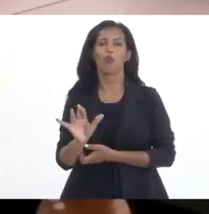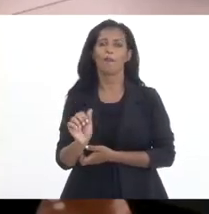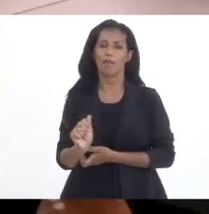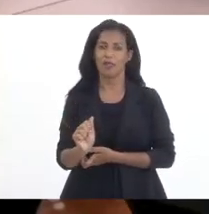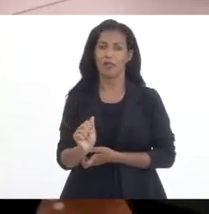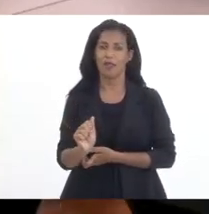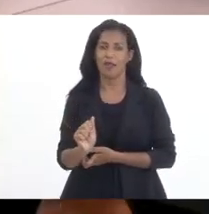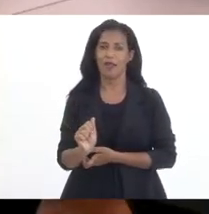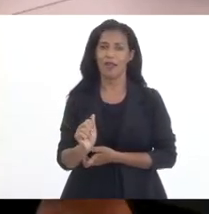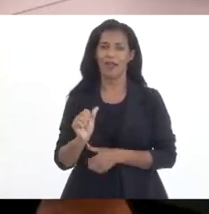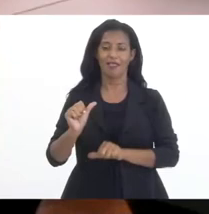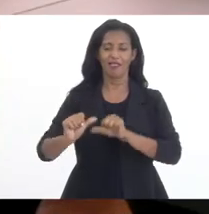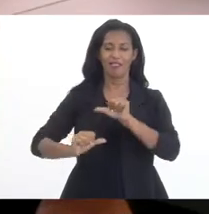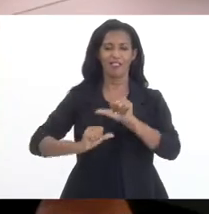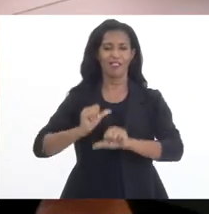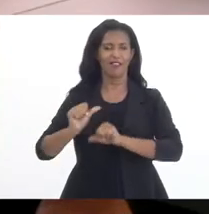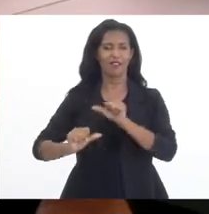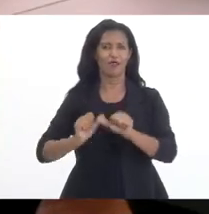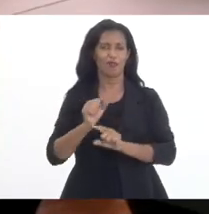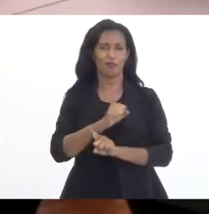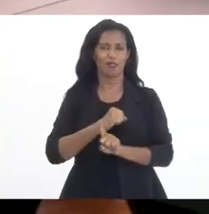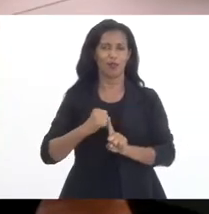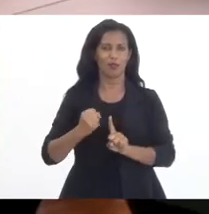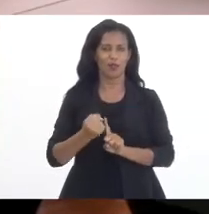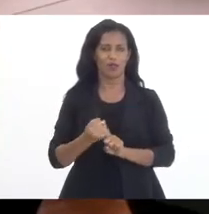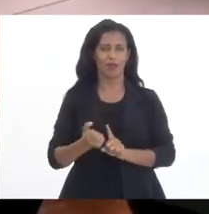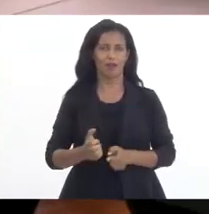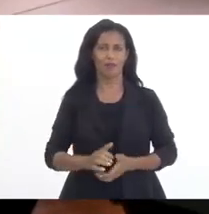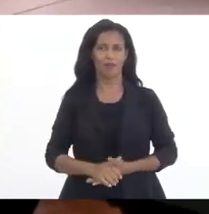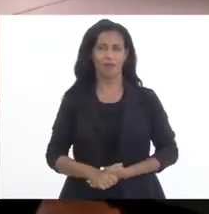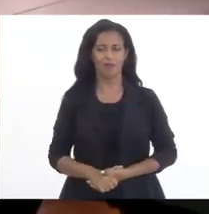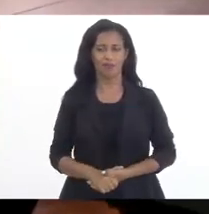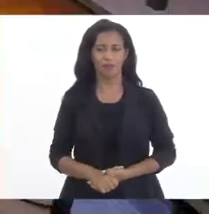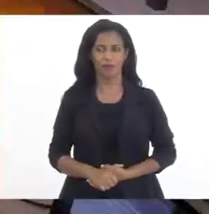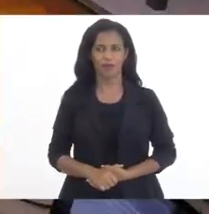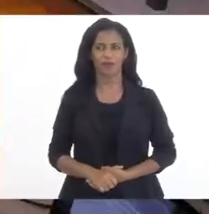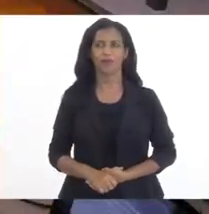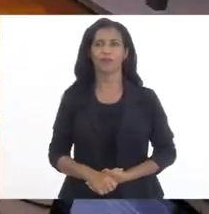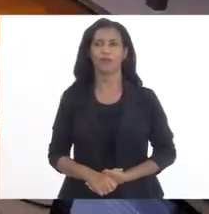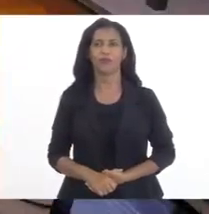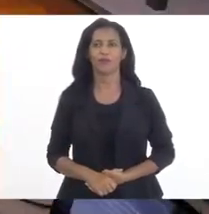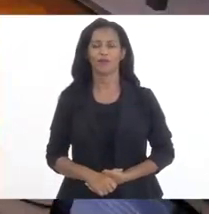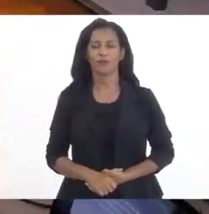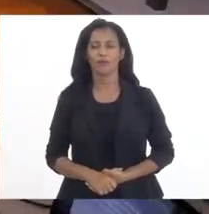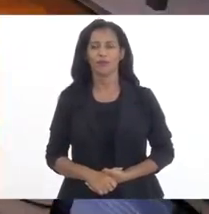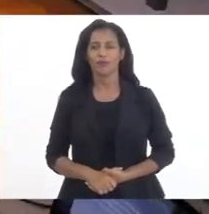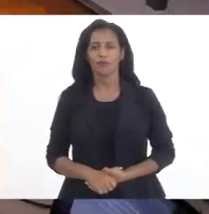é transformação social. Obrigado, Maria Cristina.